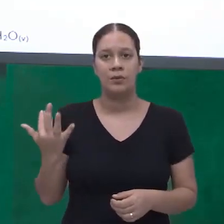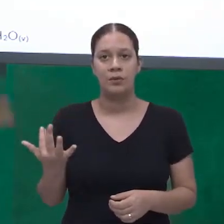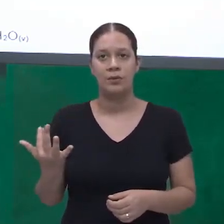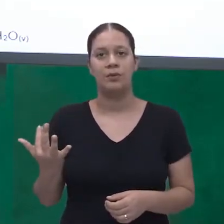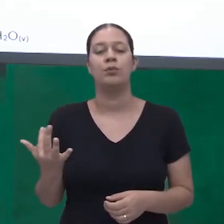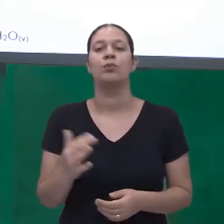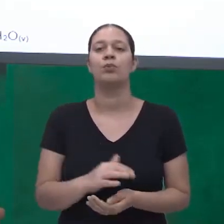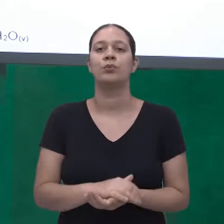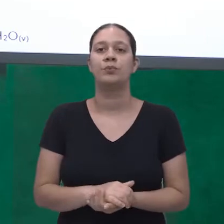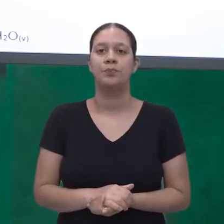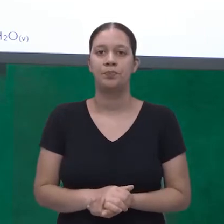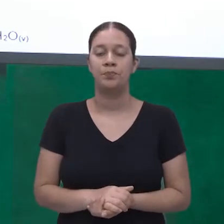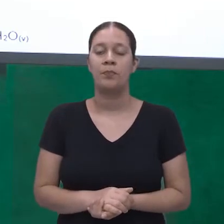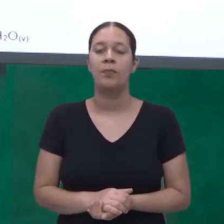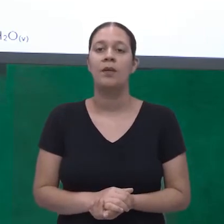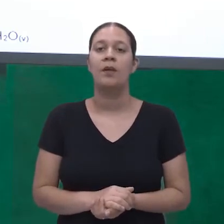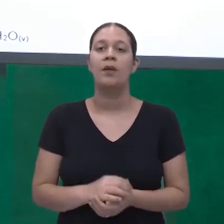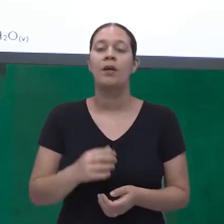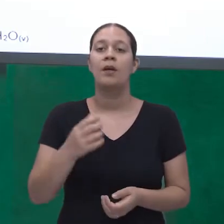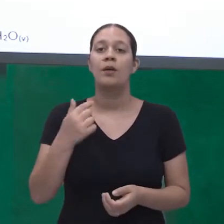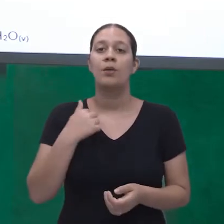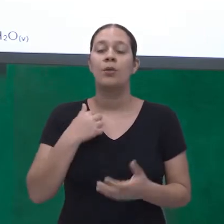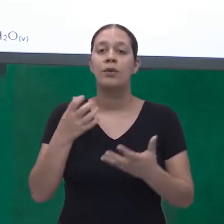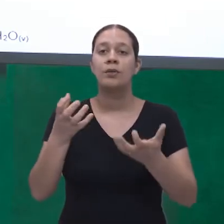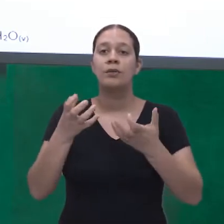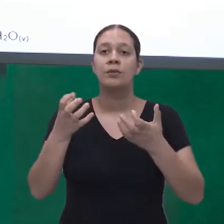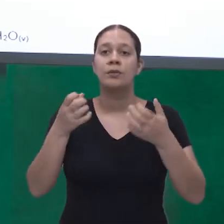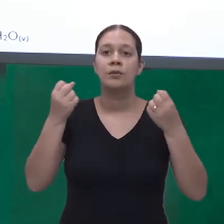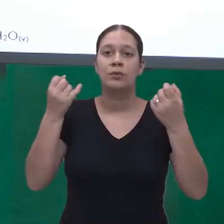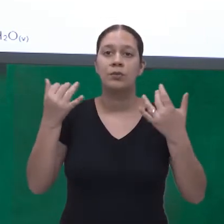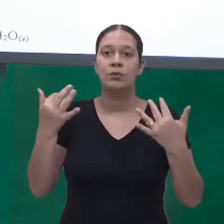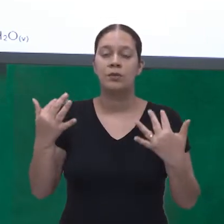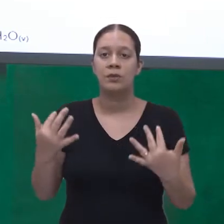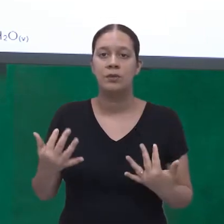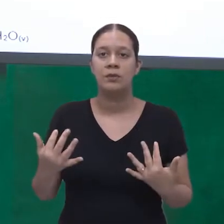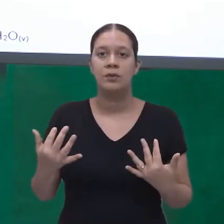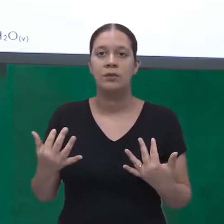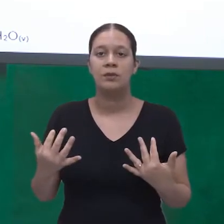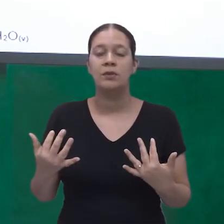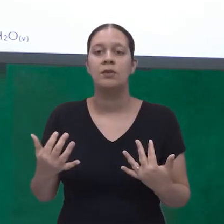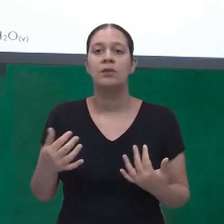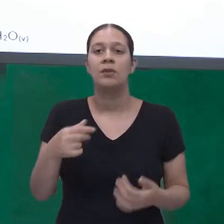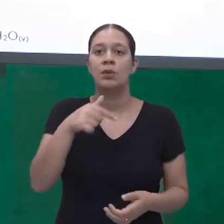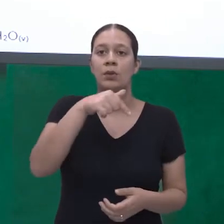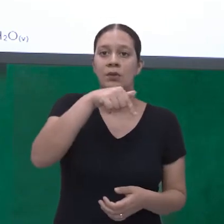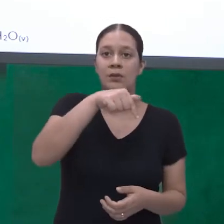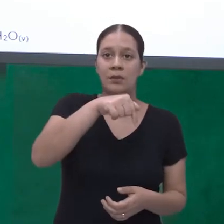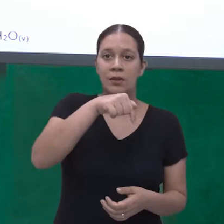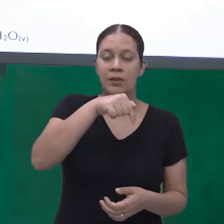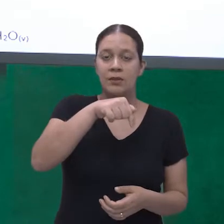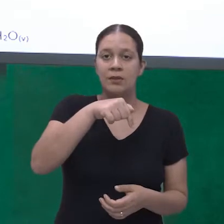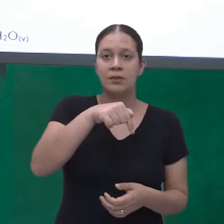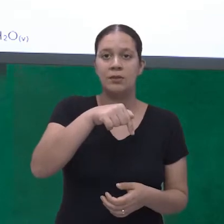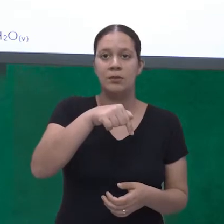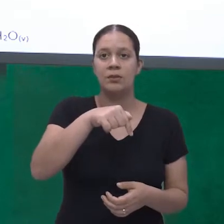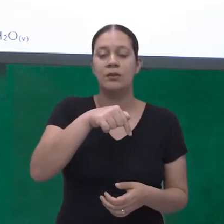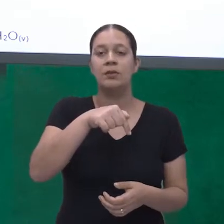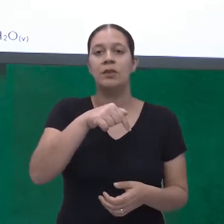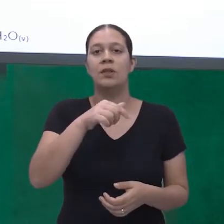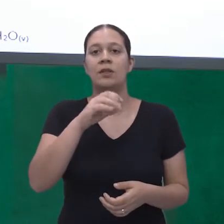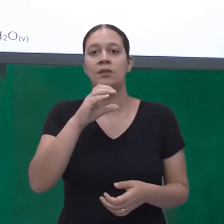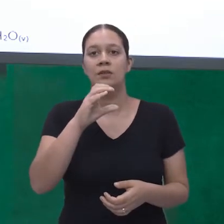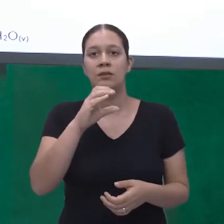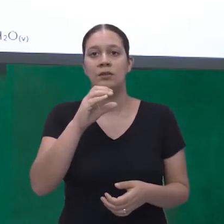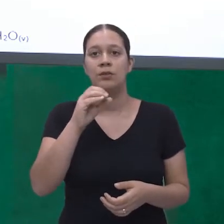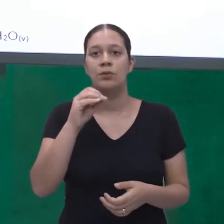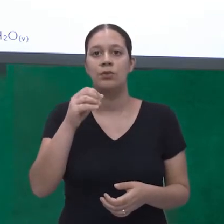lado está igual à quantidade do outro. E aí chega onde eu quero. Do lado dos produtos tem 7 mols, 3 de